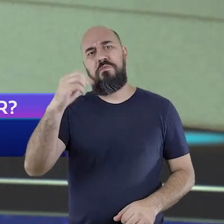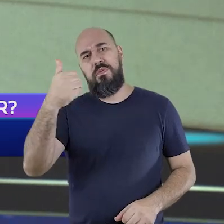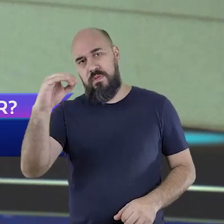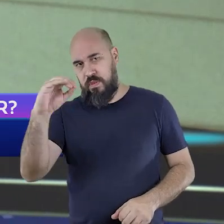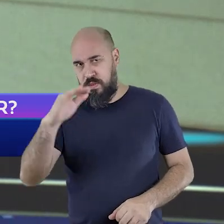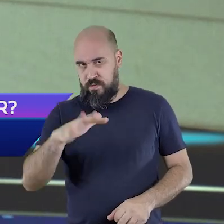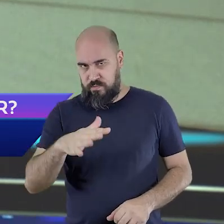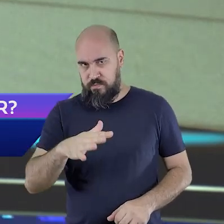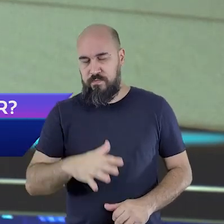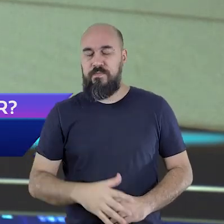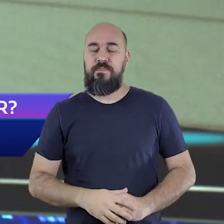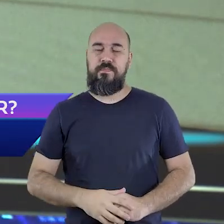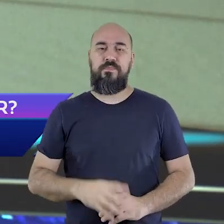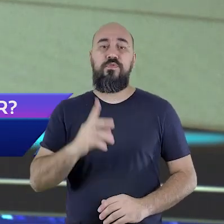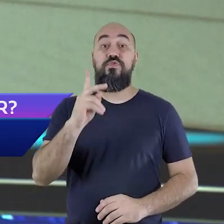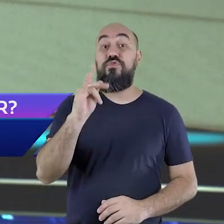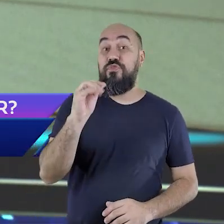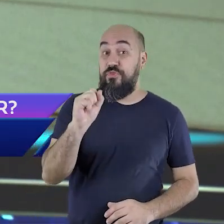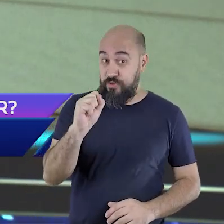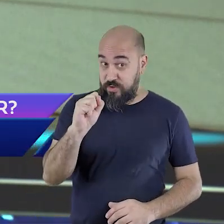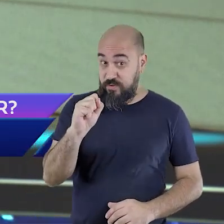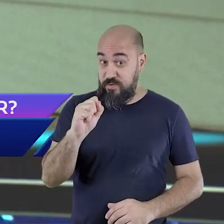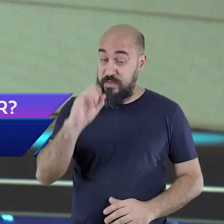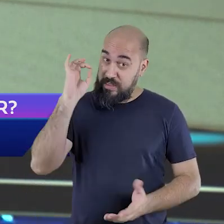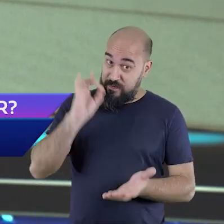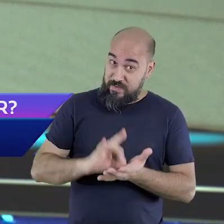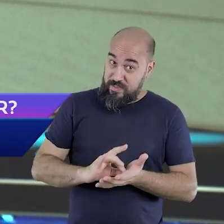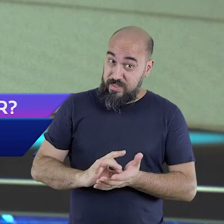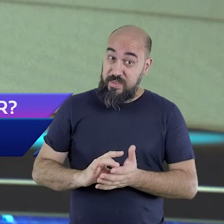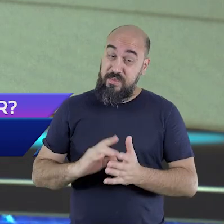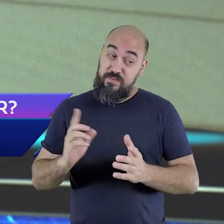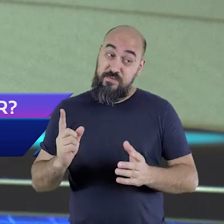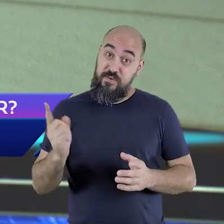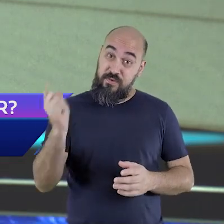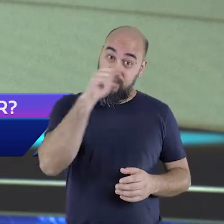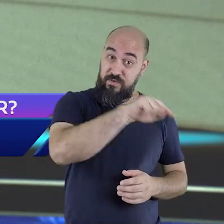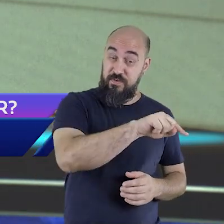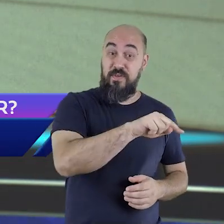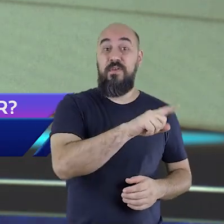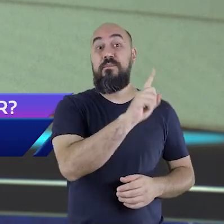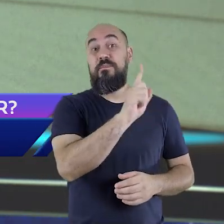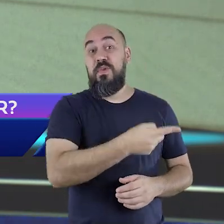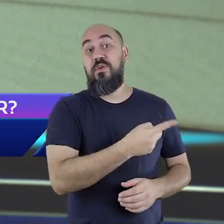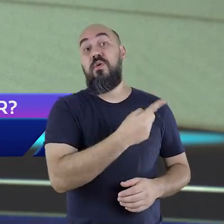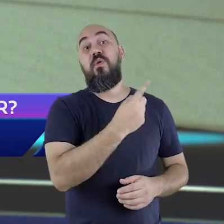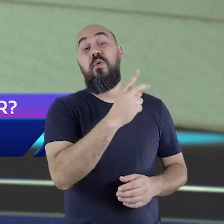1.810 ou 1.810 dias, que na verdade referem-se a